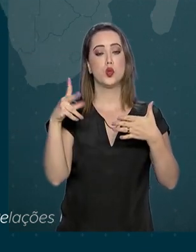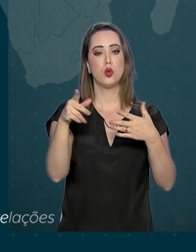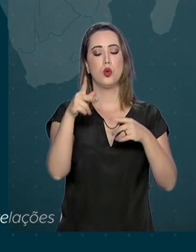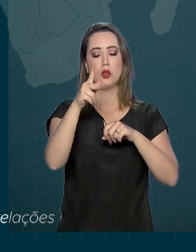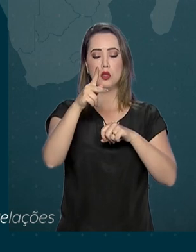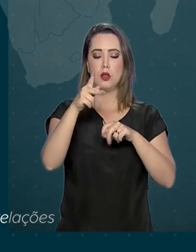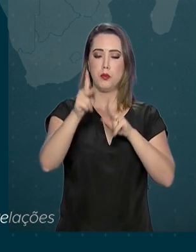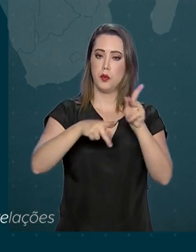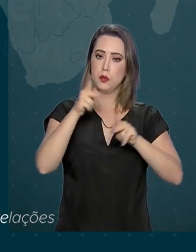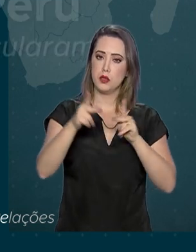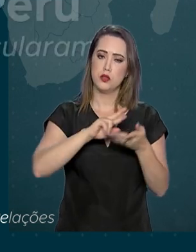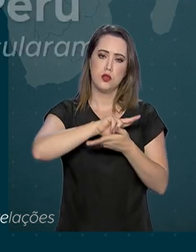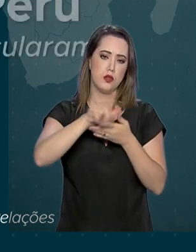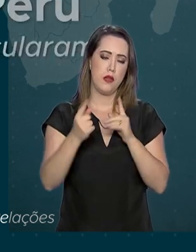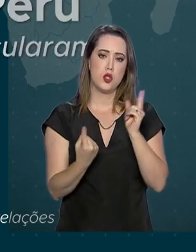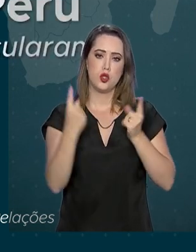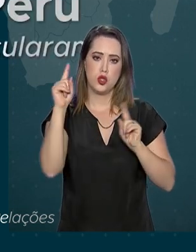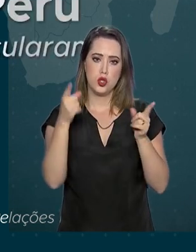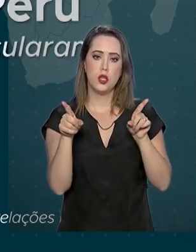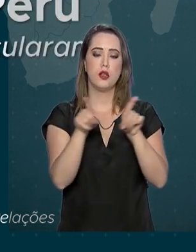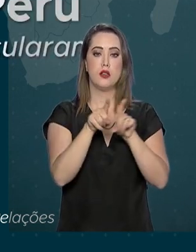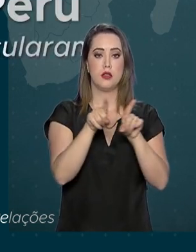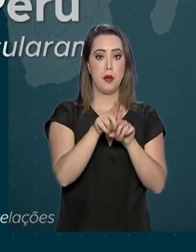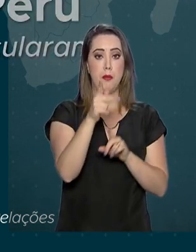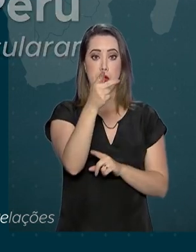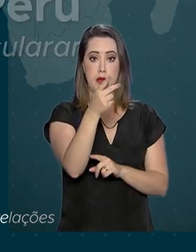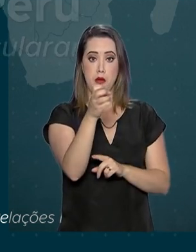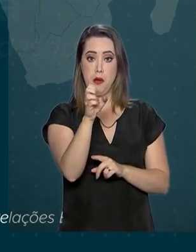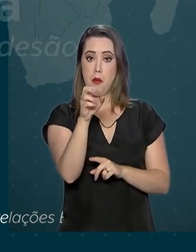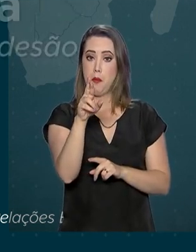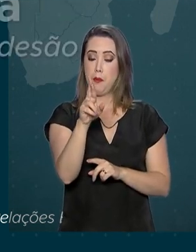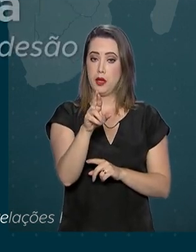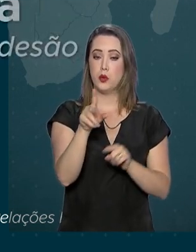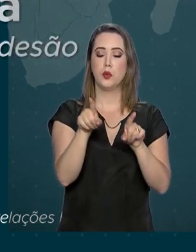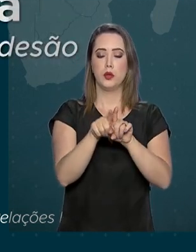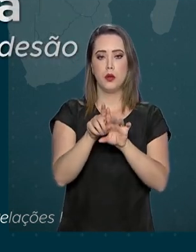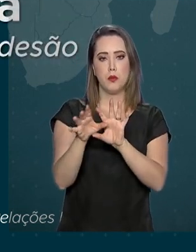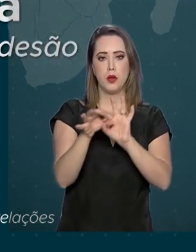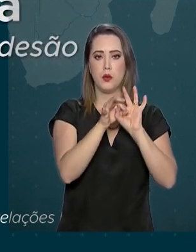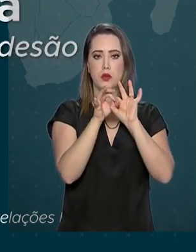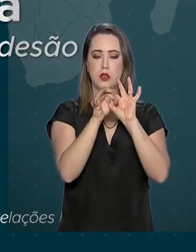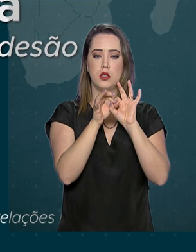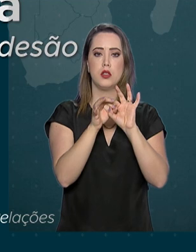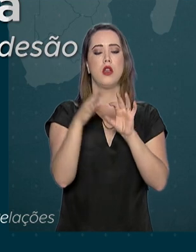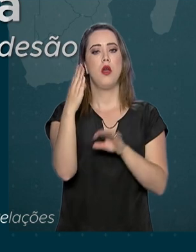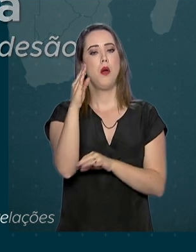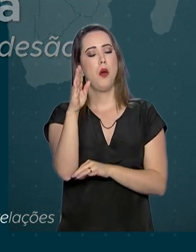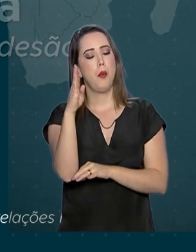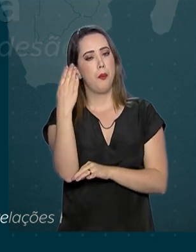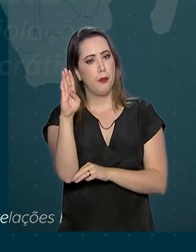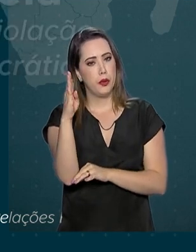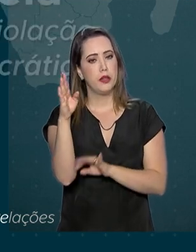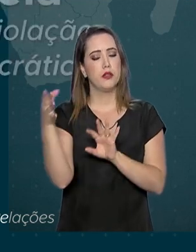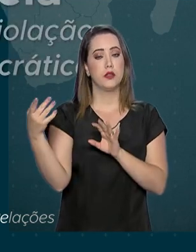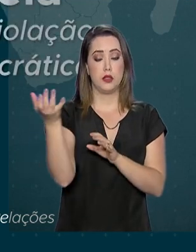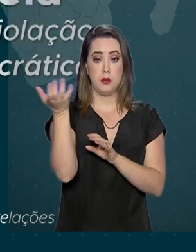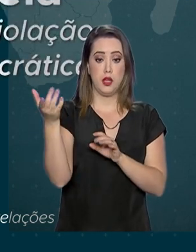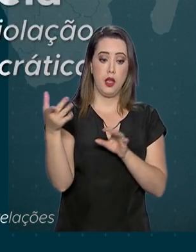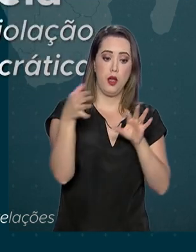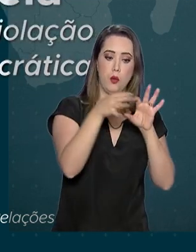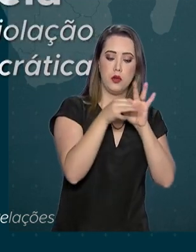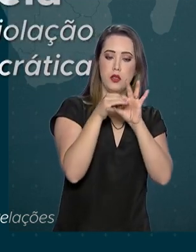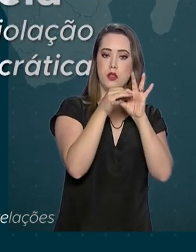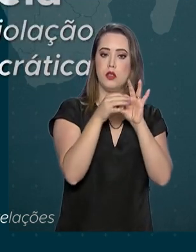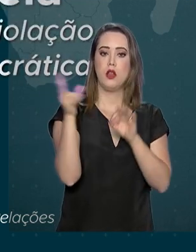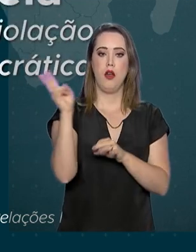anos, países como Chile e Peru também se vincularam. A Bolívia está com o processo de adesão mais adiantado. A Venezuela